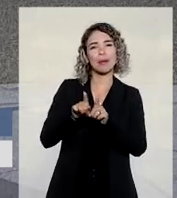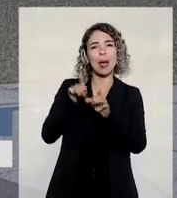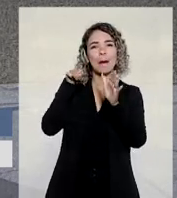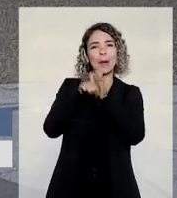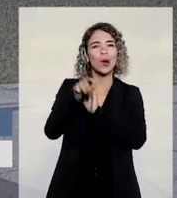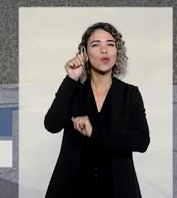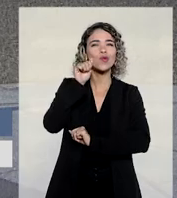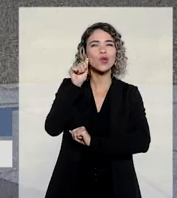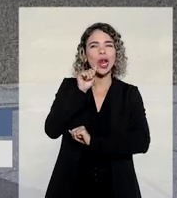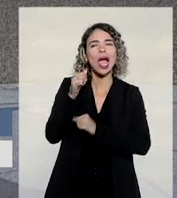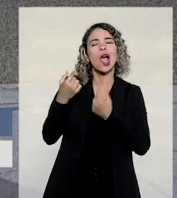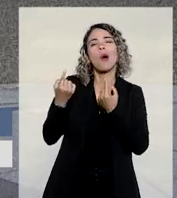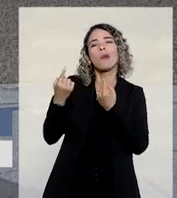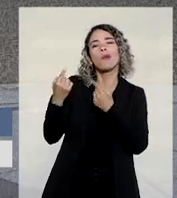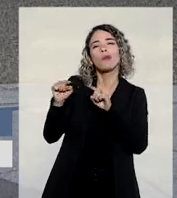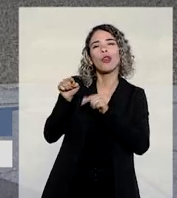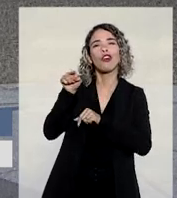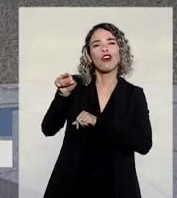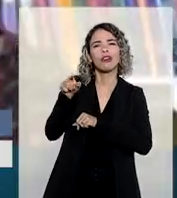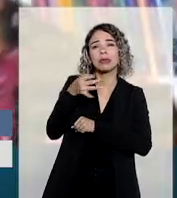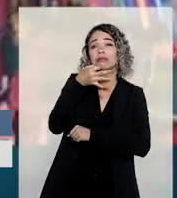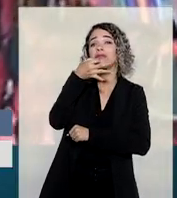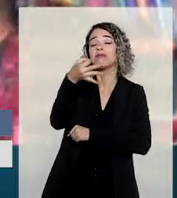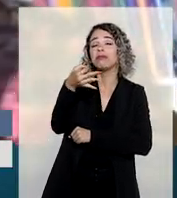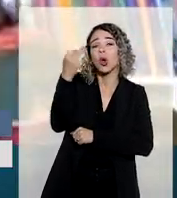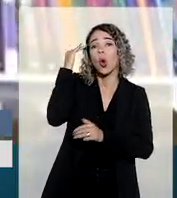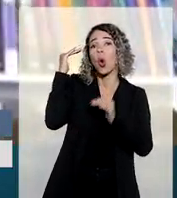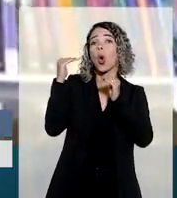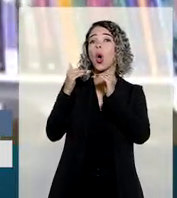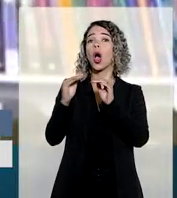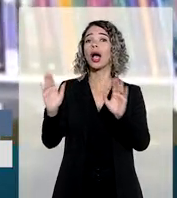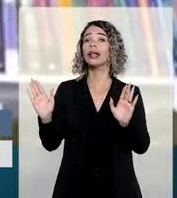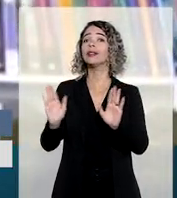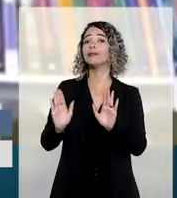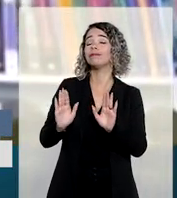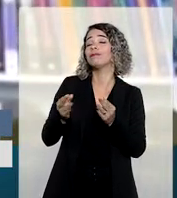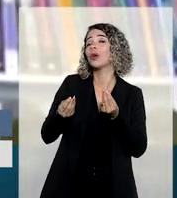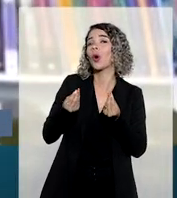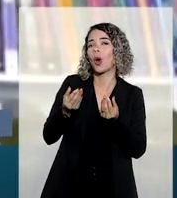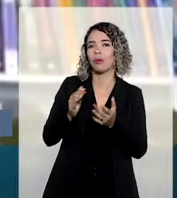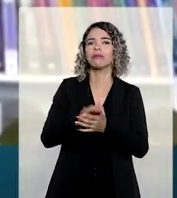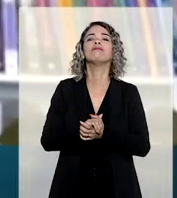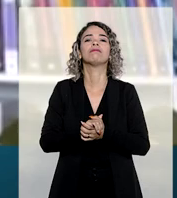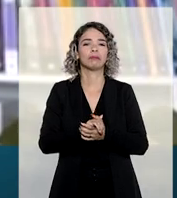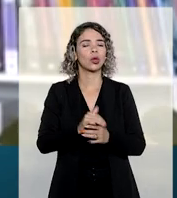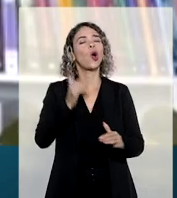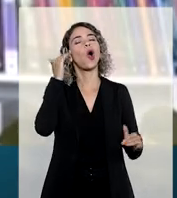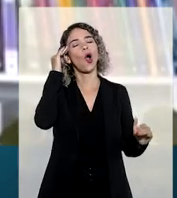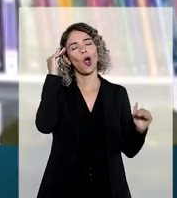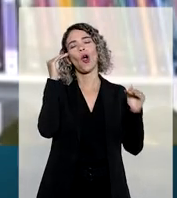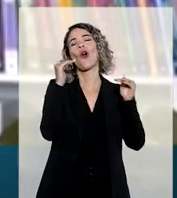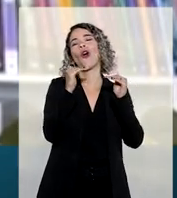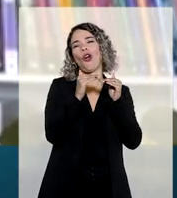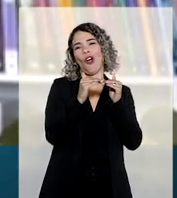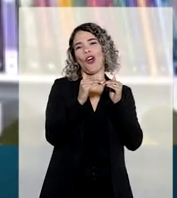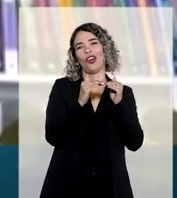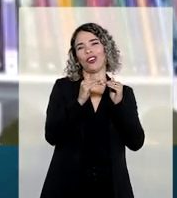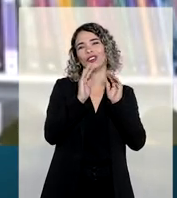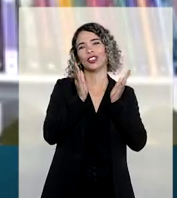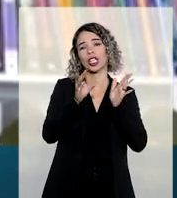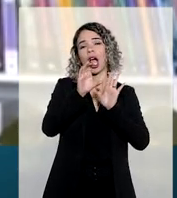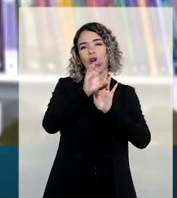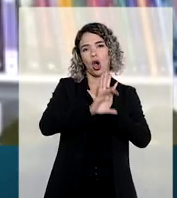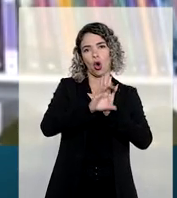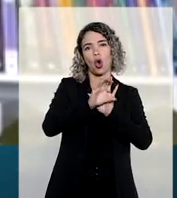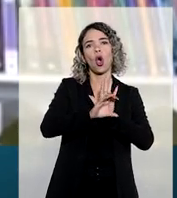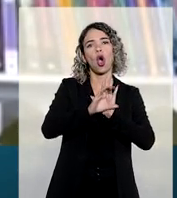Eu concordo com o René, aí realmente nós temos um texto do código que vai prever a interrupção do prazo